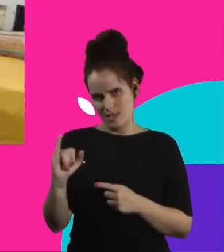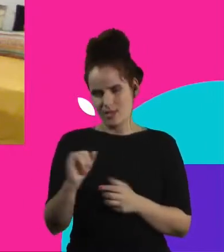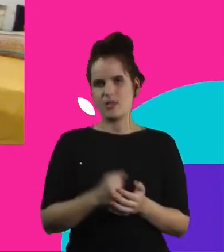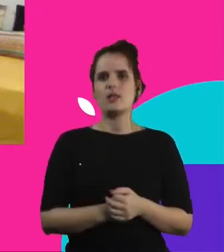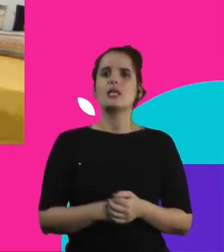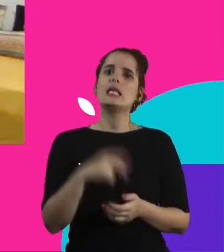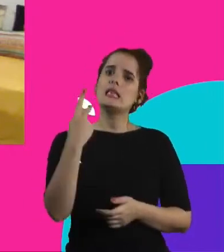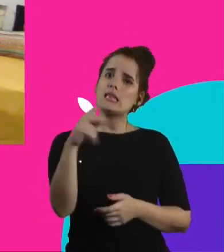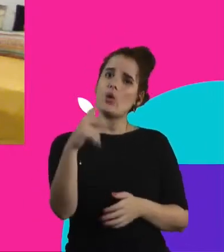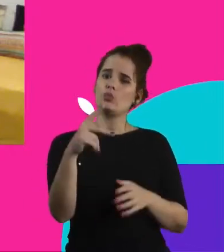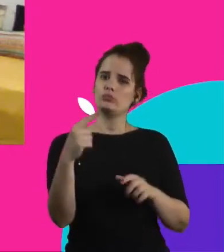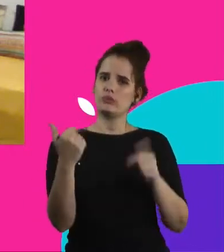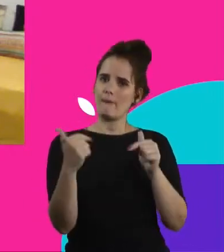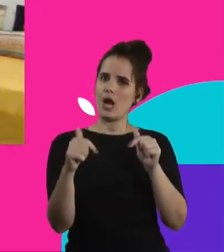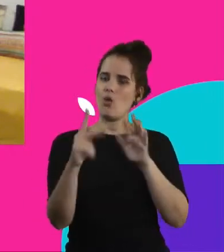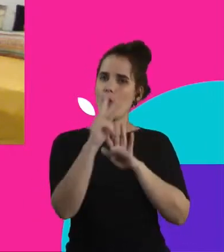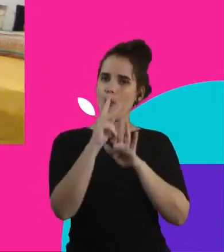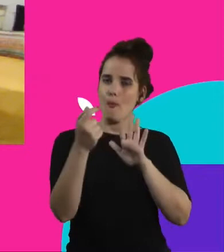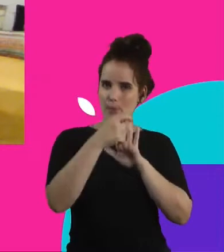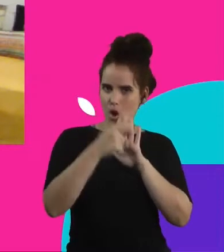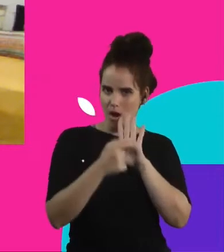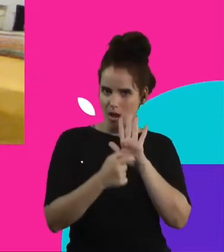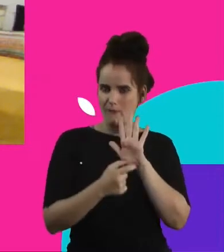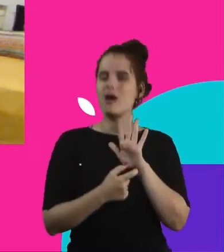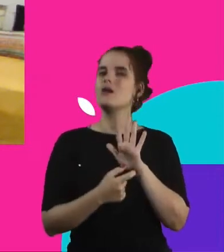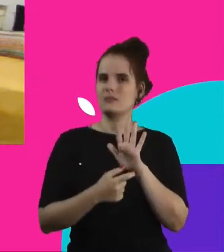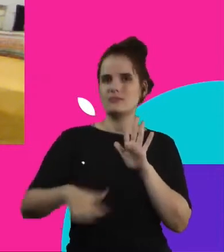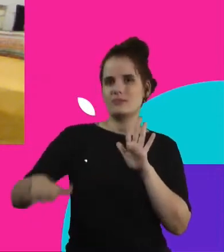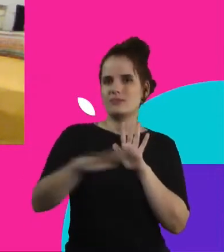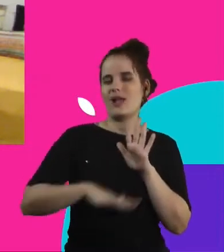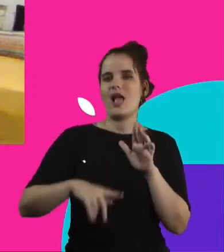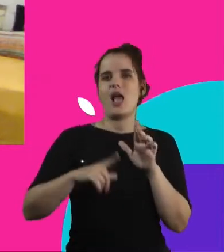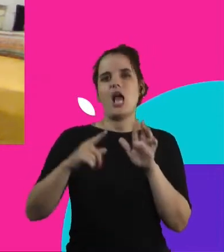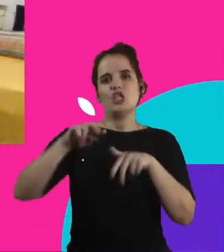nesse cenário de promover equilíbrio de gênero na tecnologia?